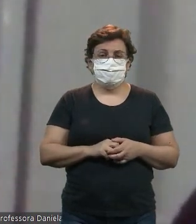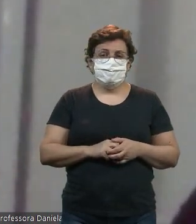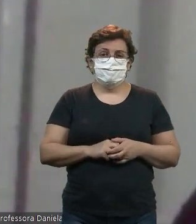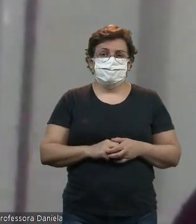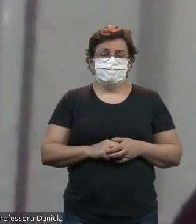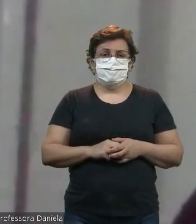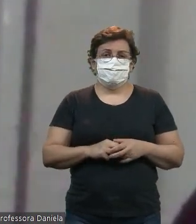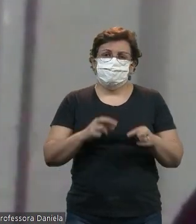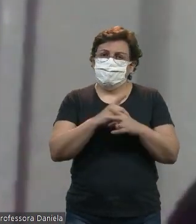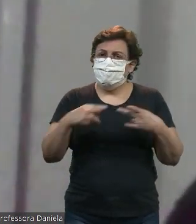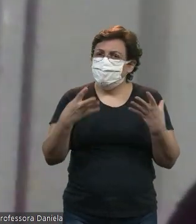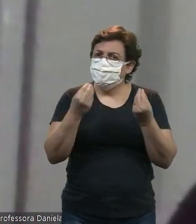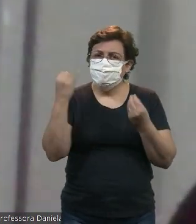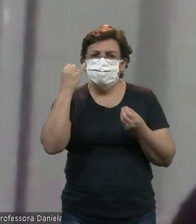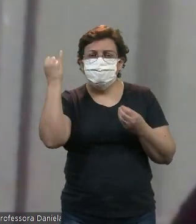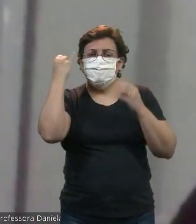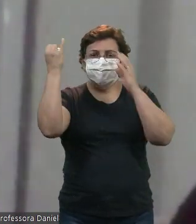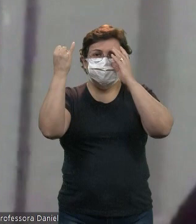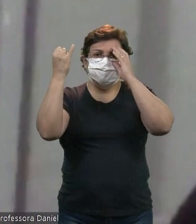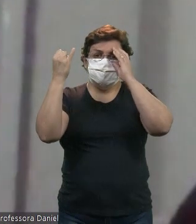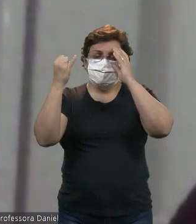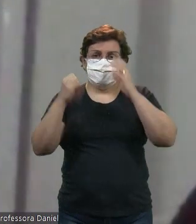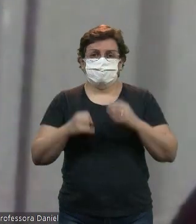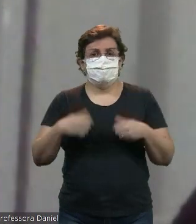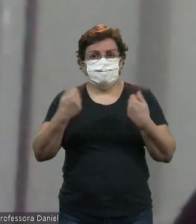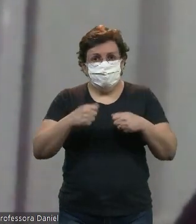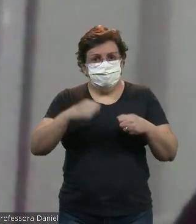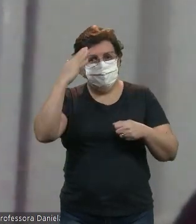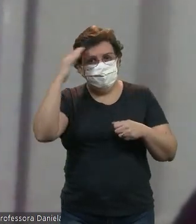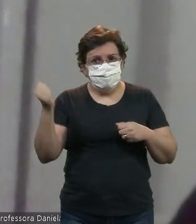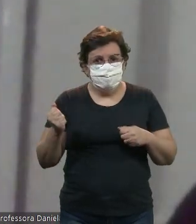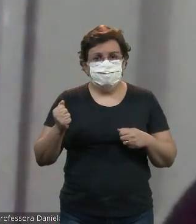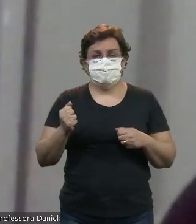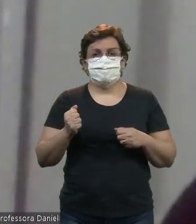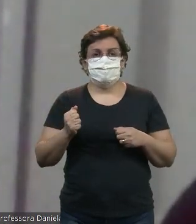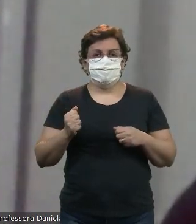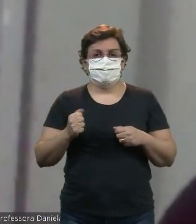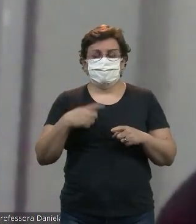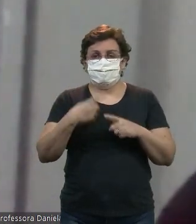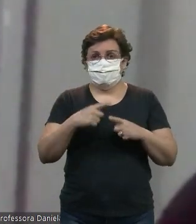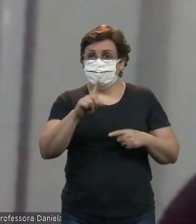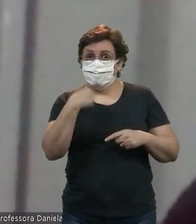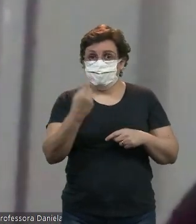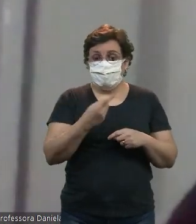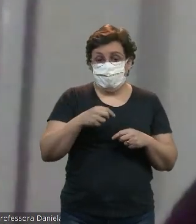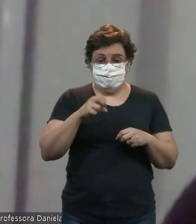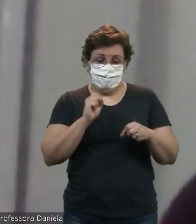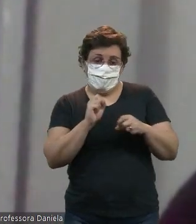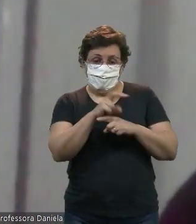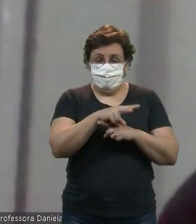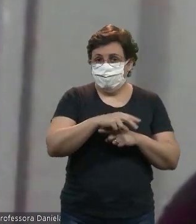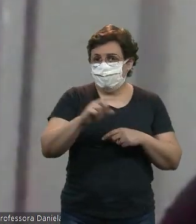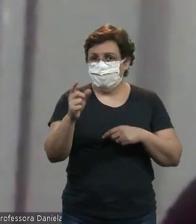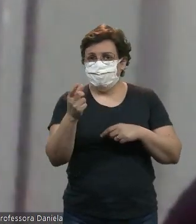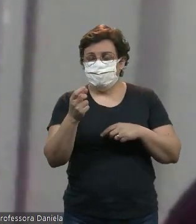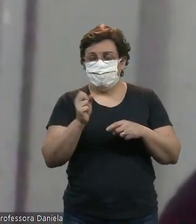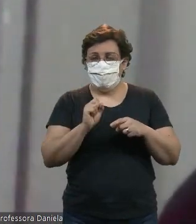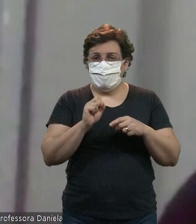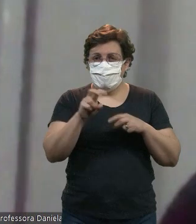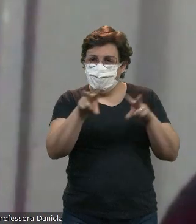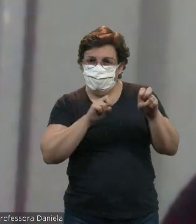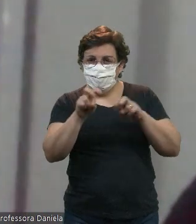tão pontual como essa doença, como esse Covid-19, que a gente não vê, não enxerga, não, enfim, não tem